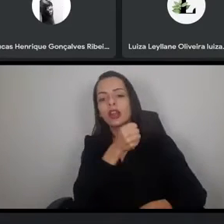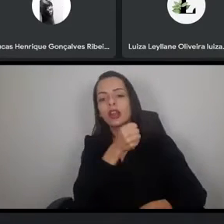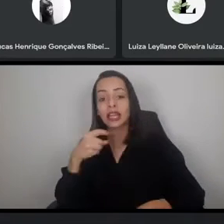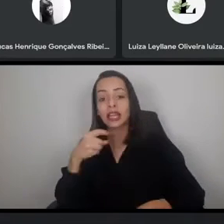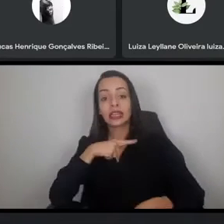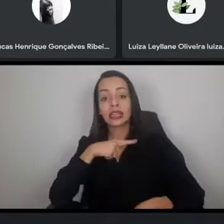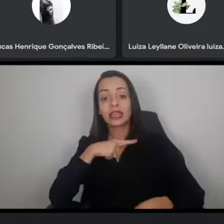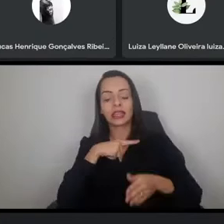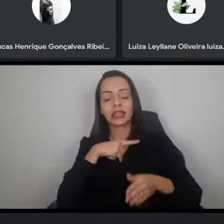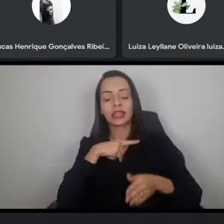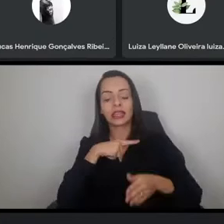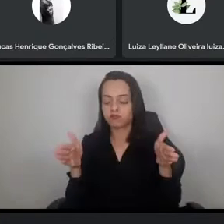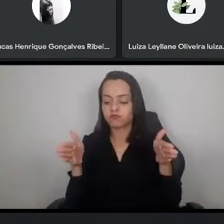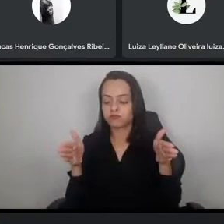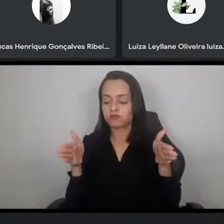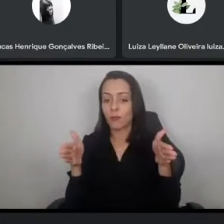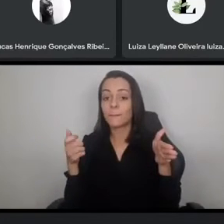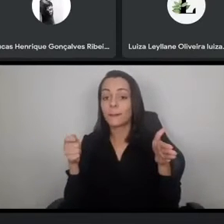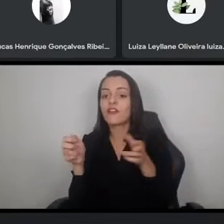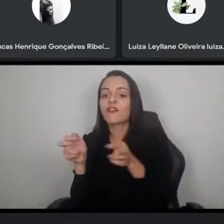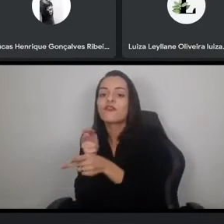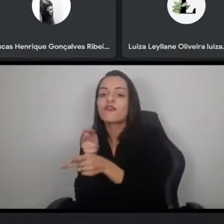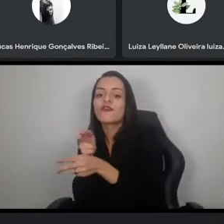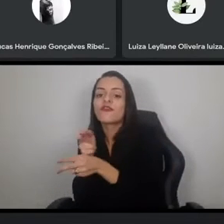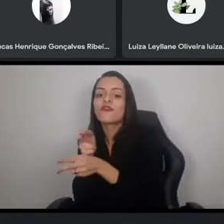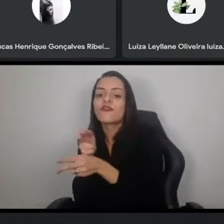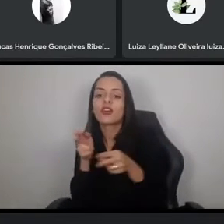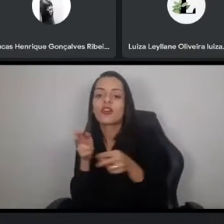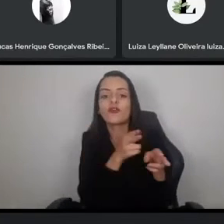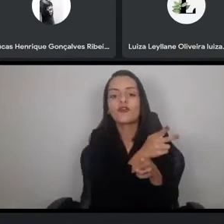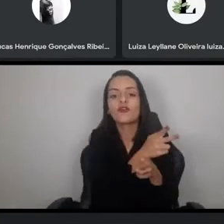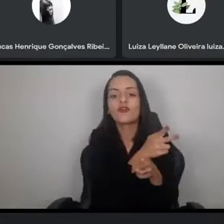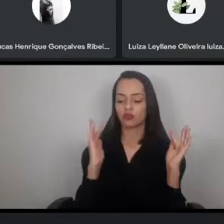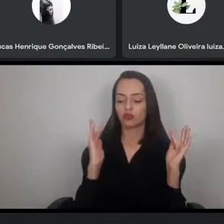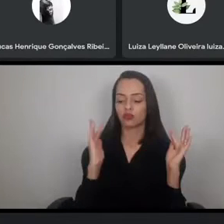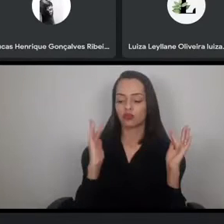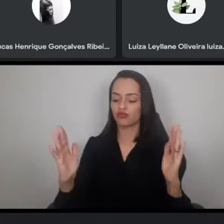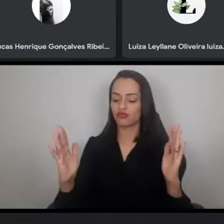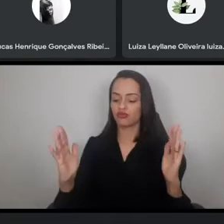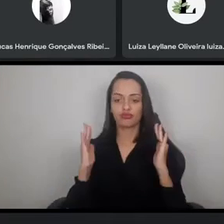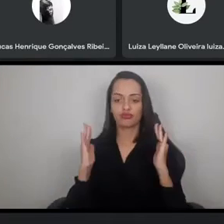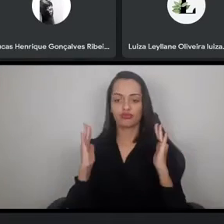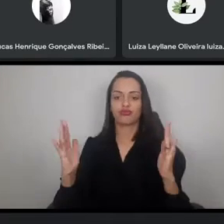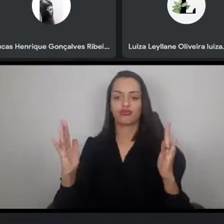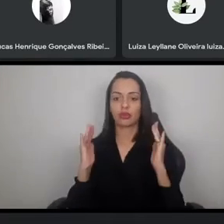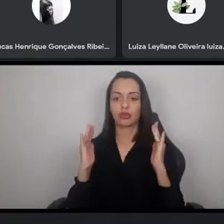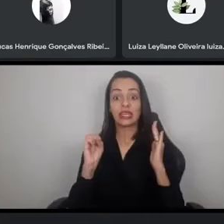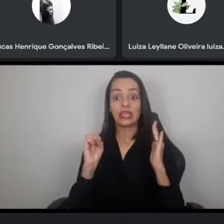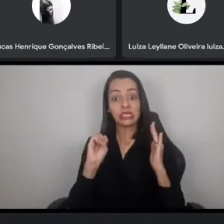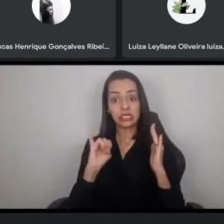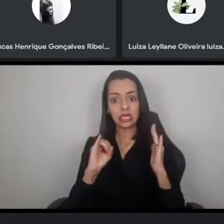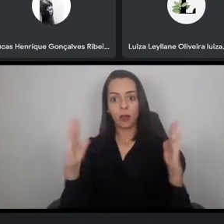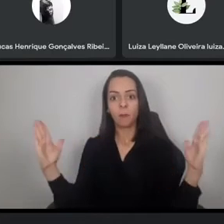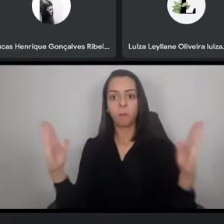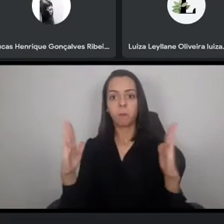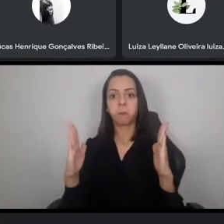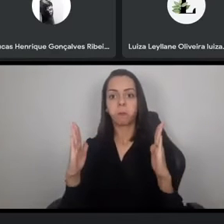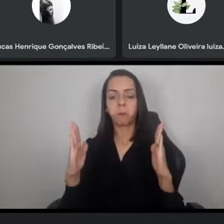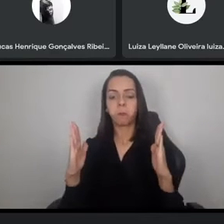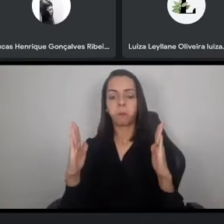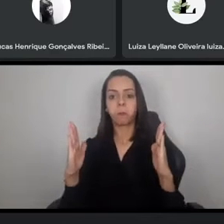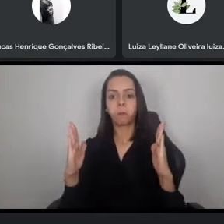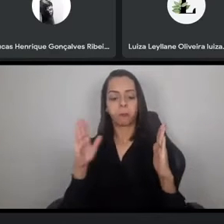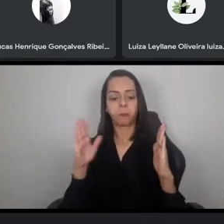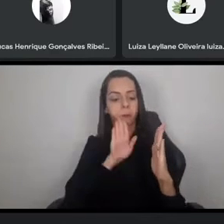E se tampamos esses orifícios, essas áreas de ventilação que foi destinado, se tamparmos esses locais,